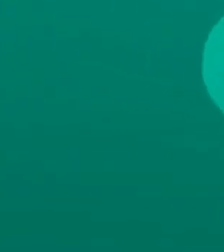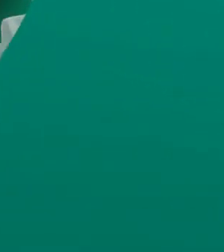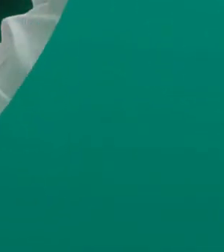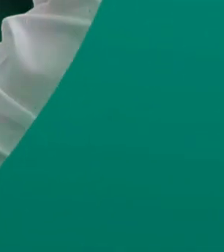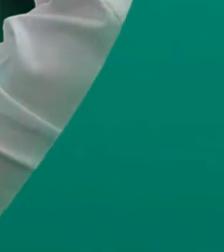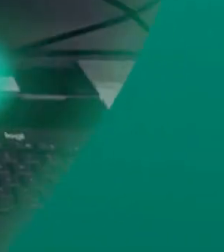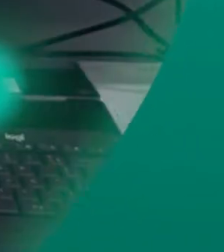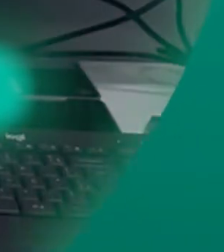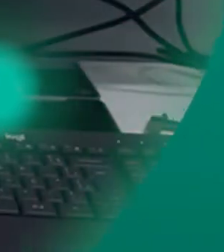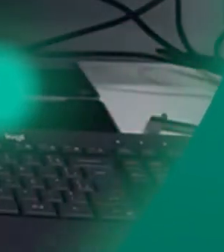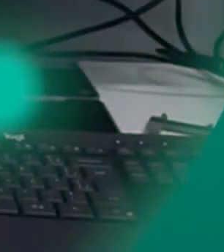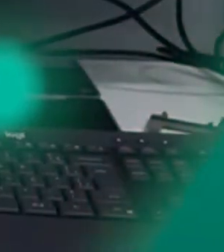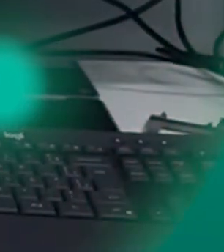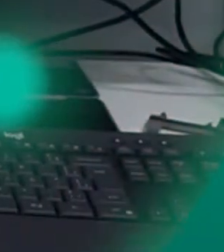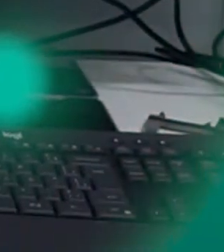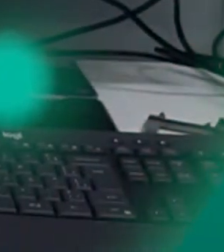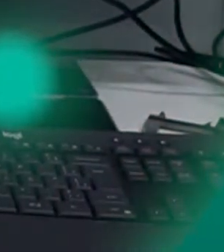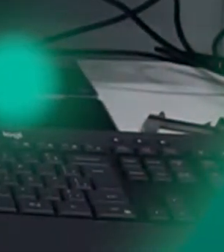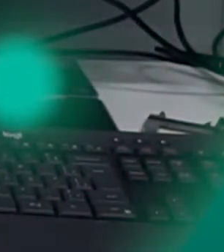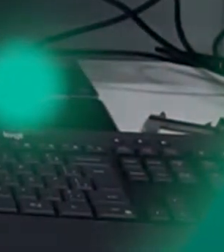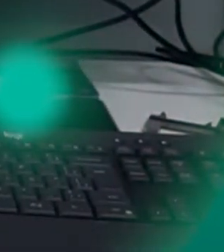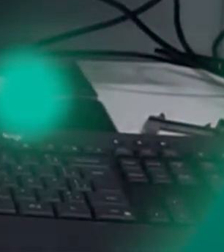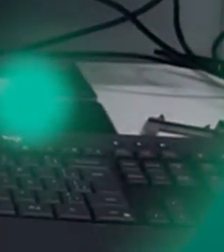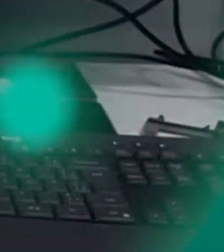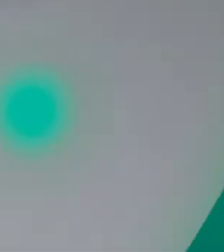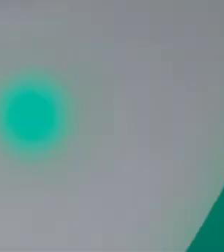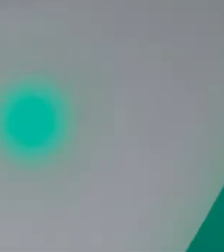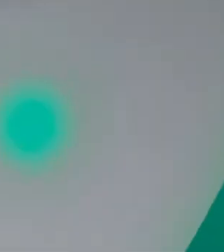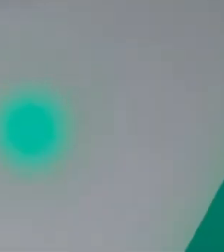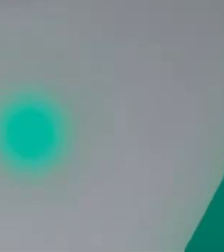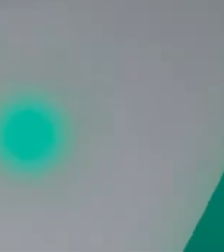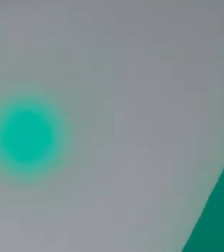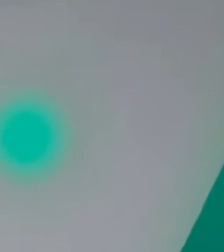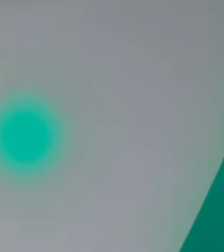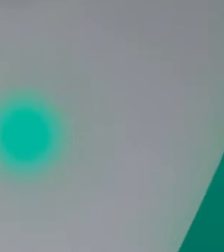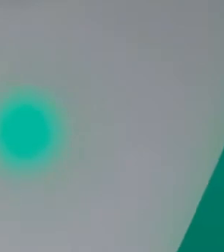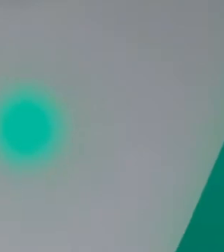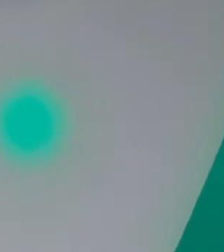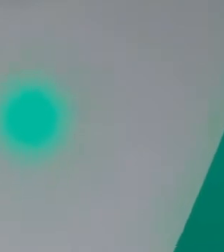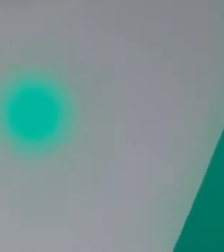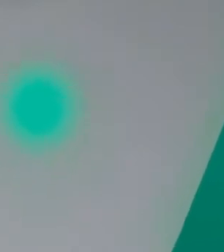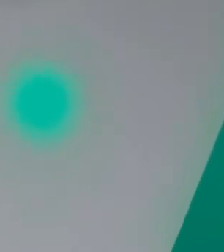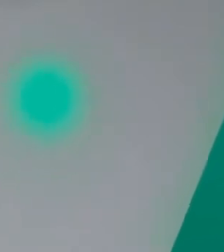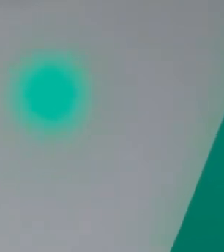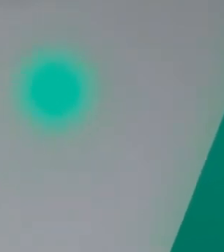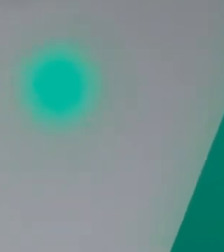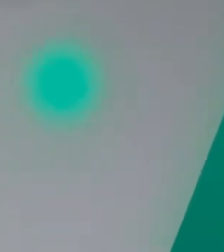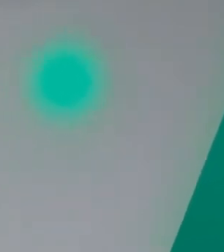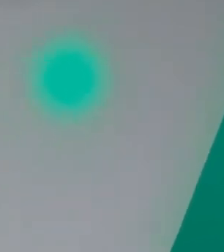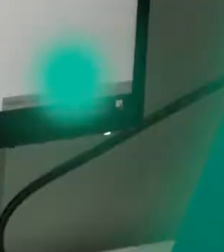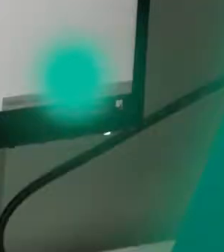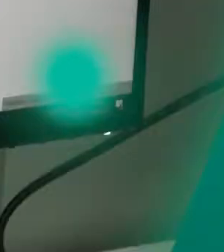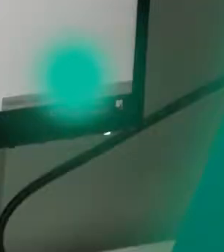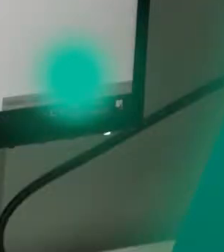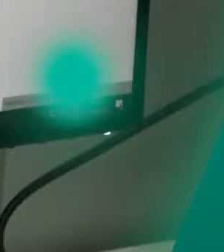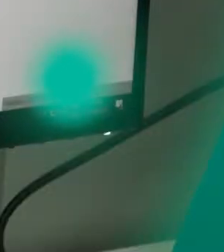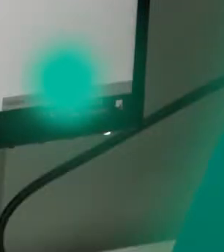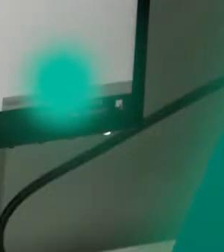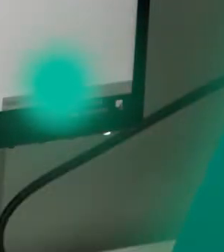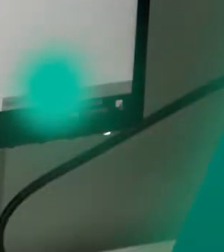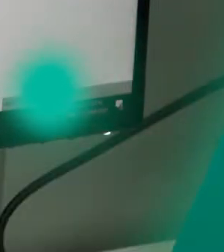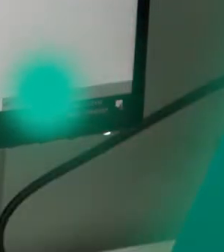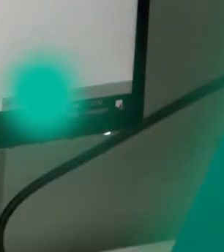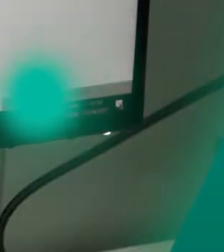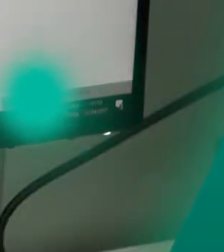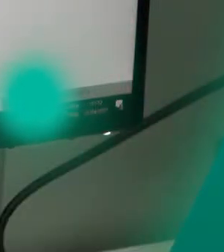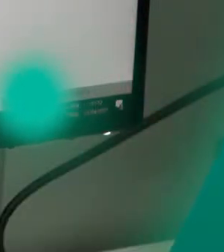No próximo Univesciência, vamos acompanhar o trabalho de pesquisadores da Universidade Estadual da Paraíba que estão usando a tecnologia 3D